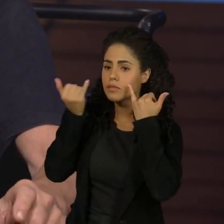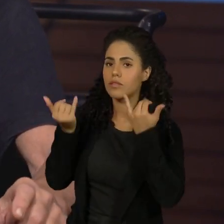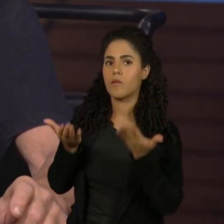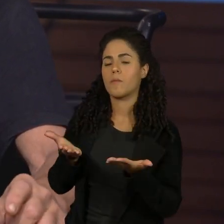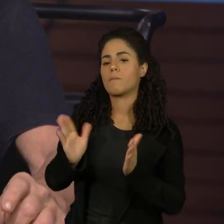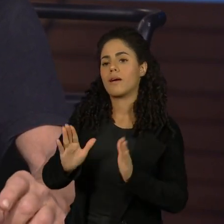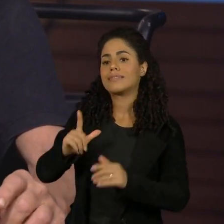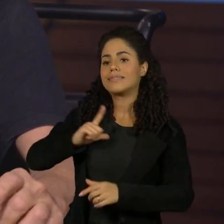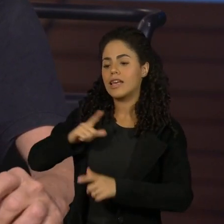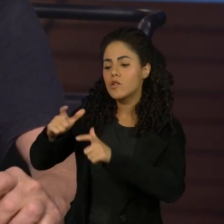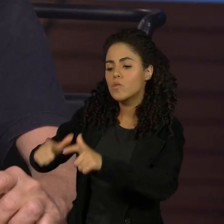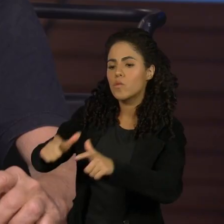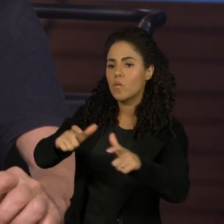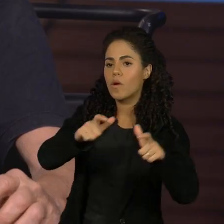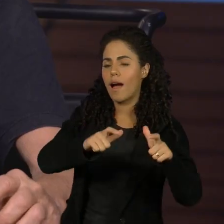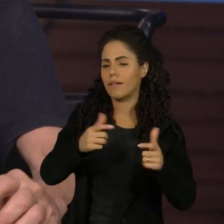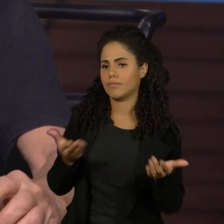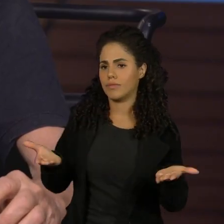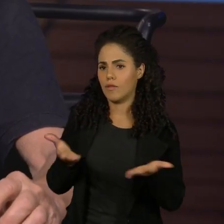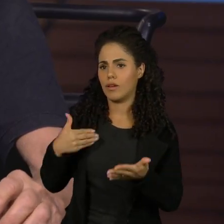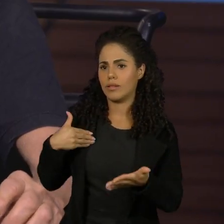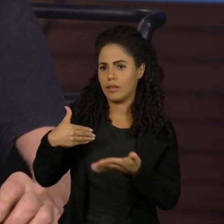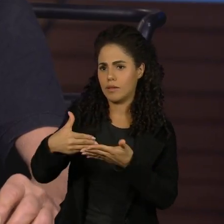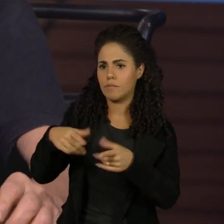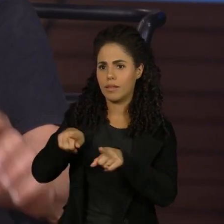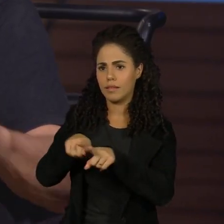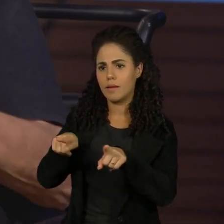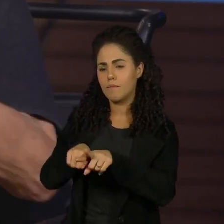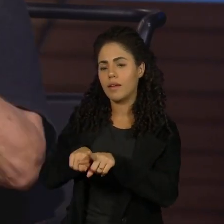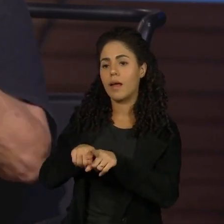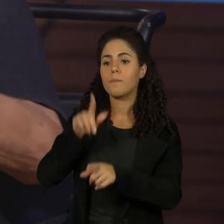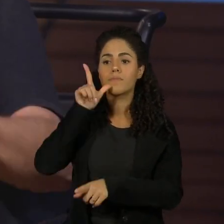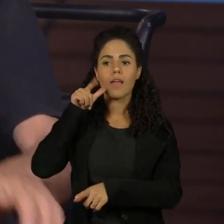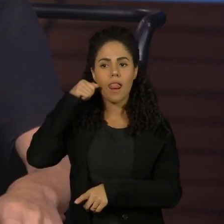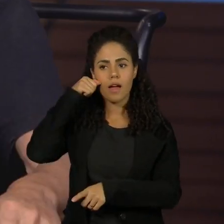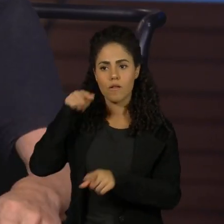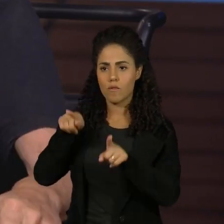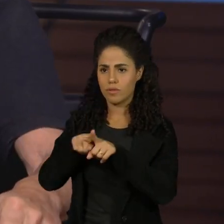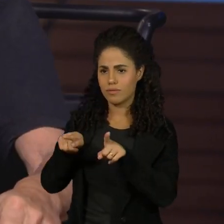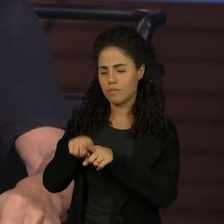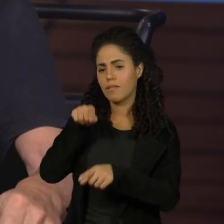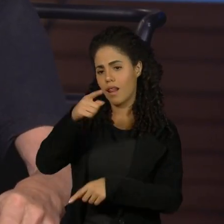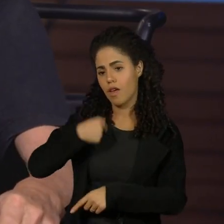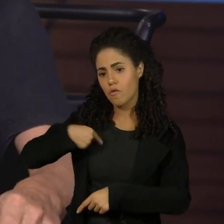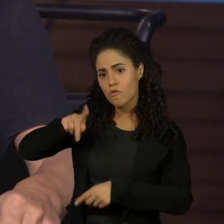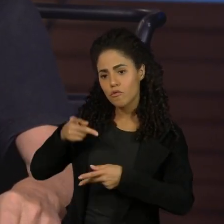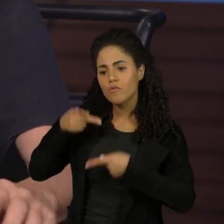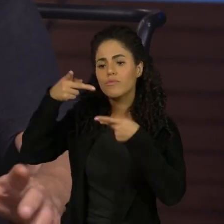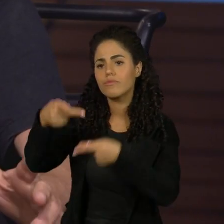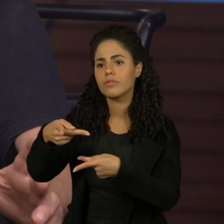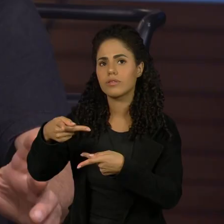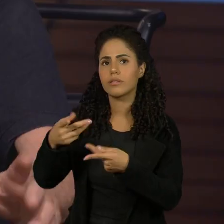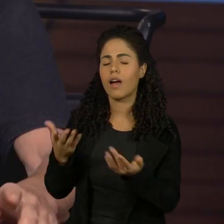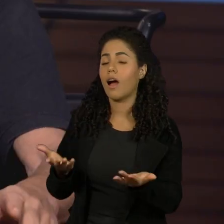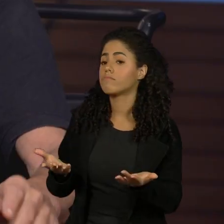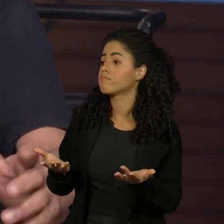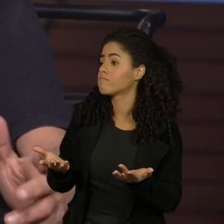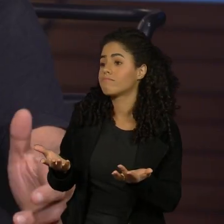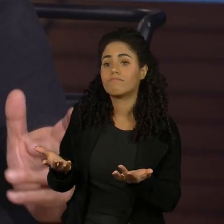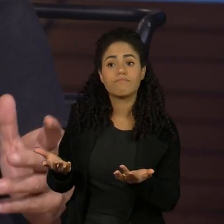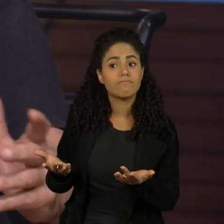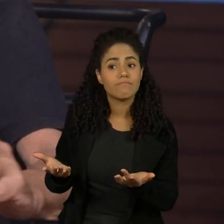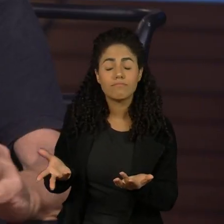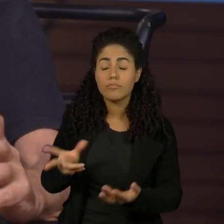tem lugares. Eu estive recentemente no sertão de Alagoas, na zona da Mata de Alagoas, e, meu Deus do céu,